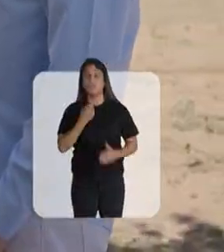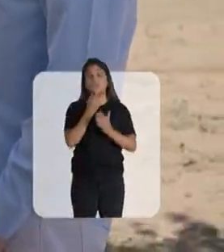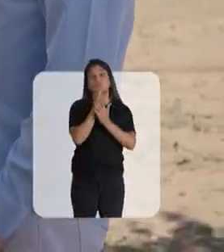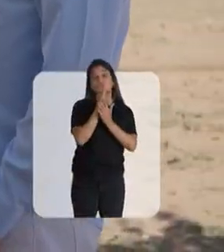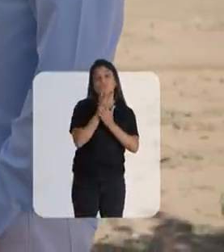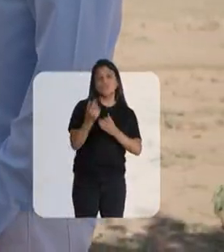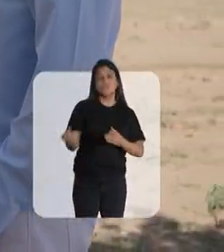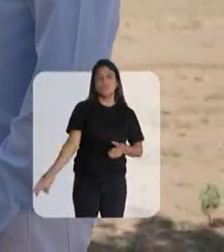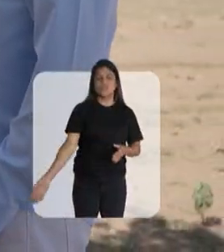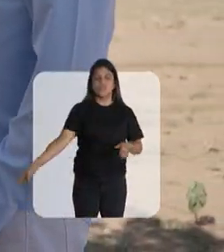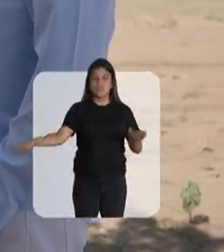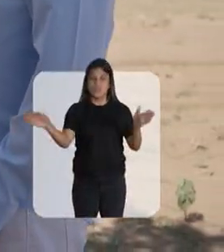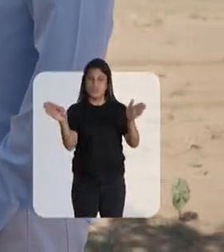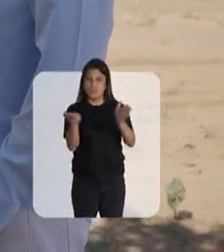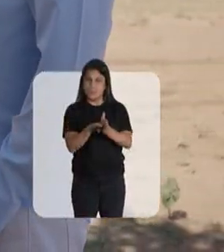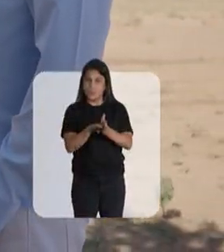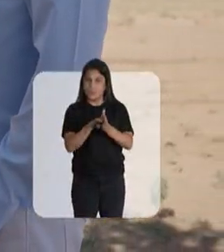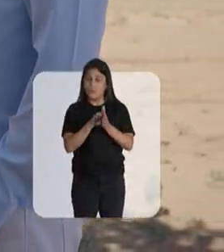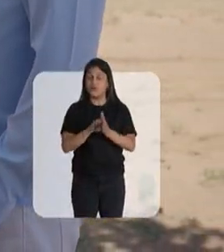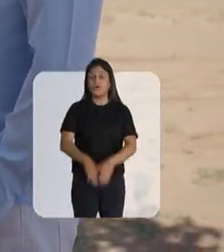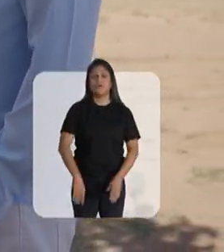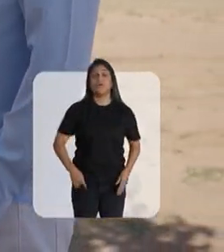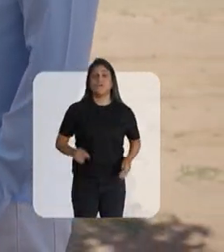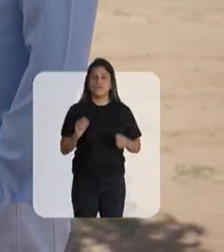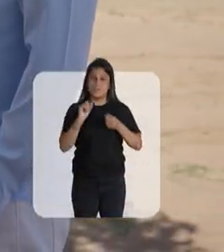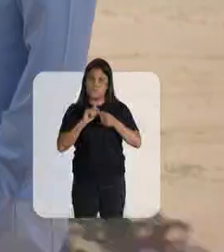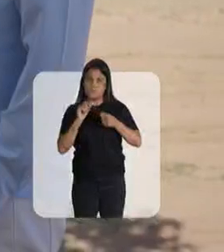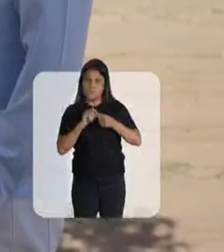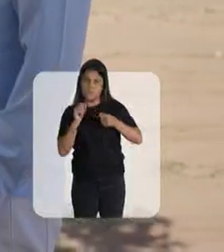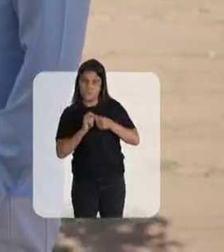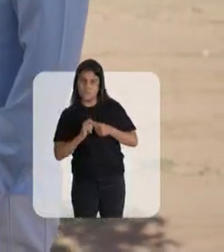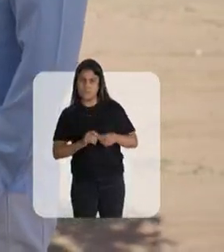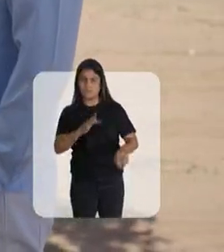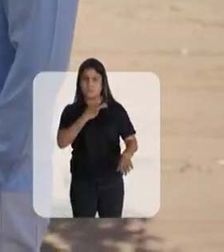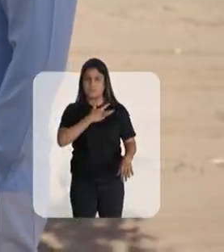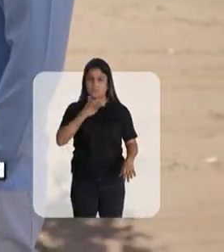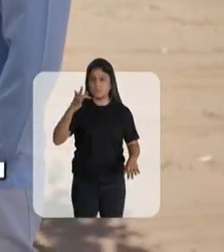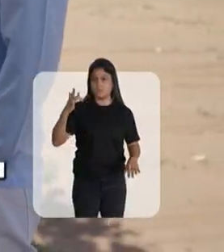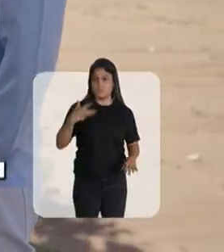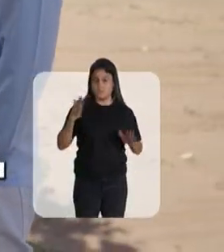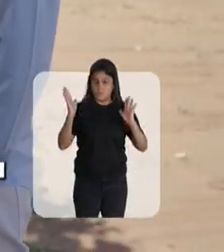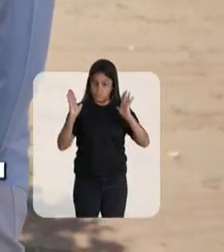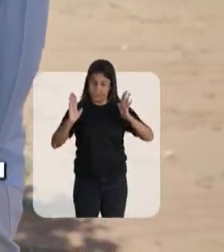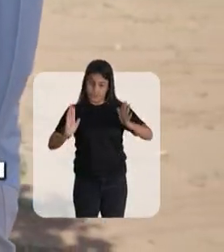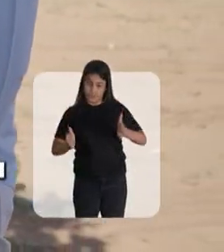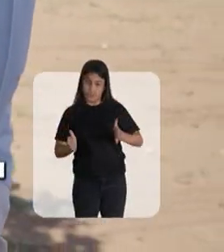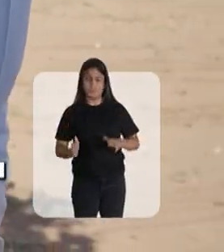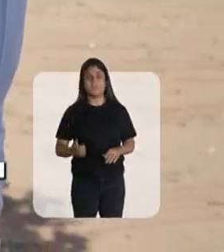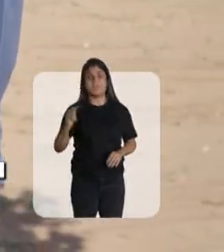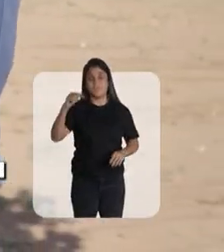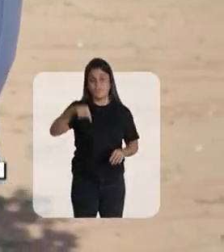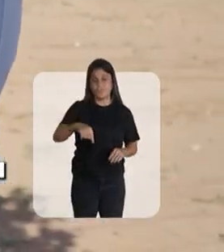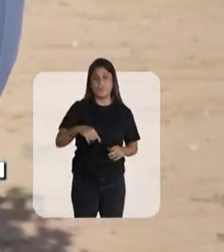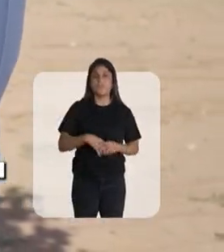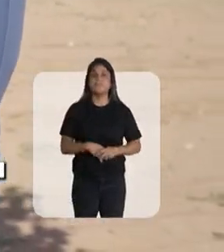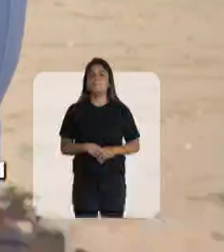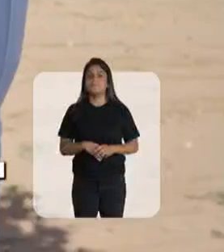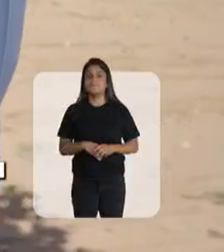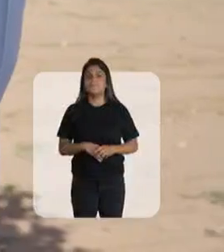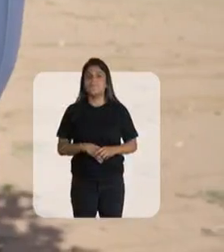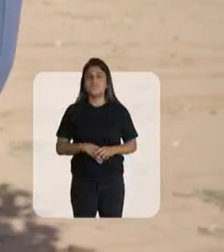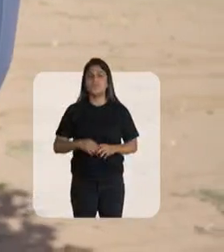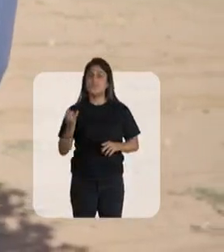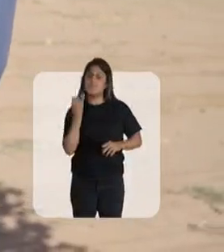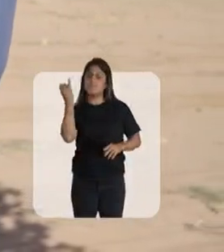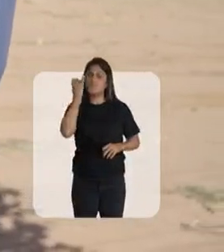a verba já está reservada que veio do PAC e em breve a licitação vai vai pra praça pra gente iniciar essa importante obra nessa